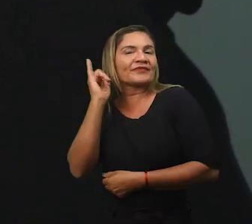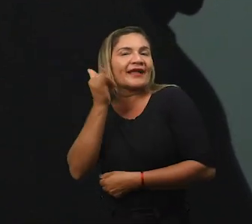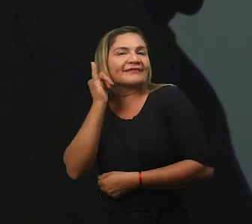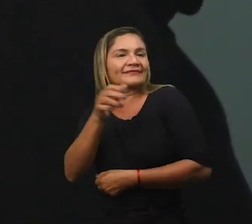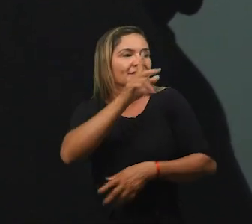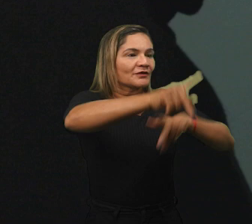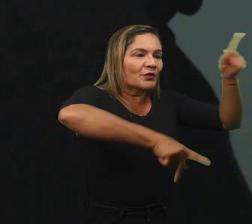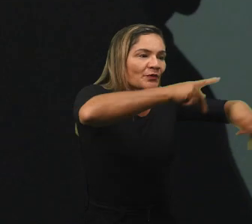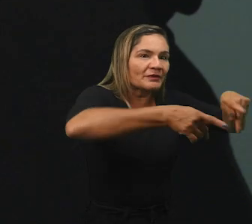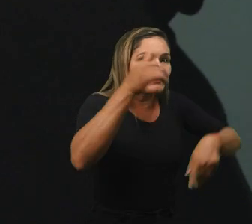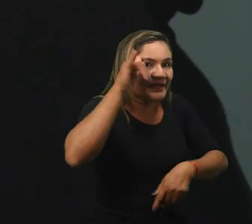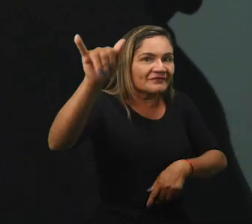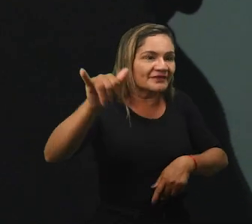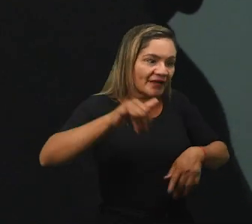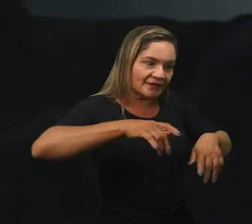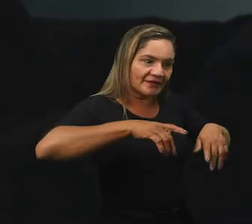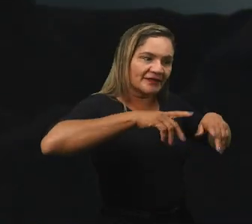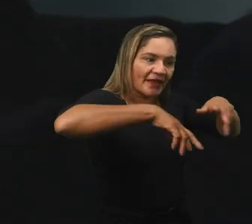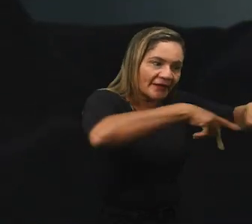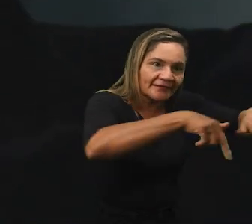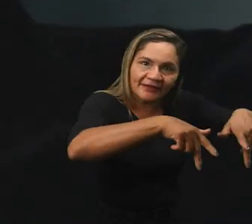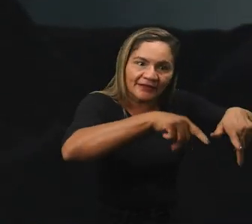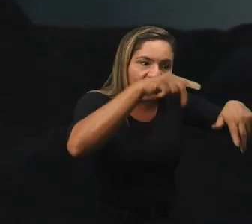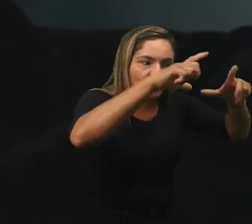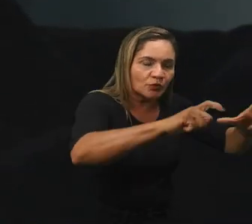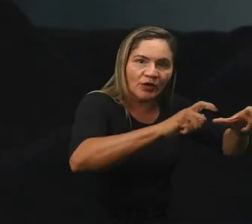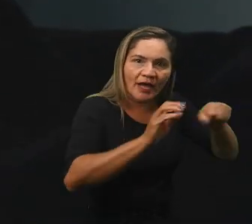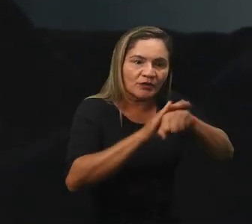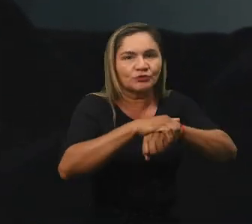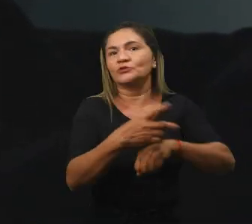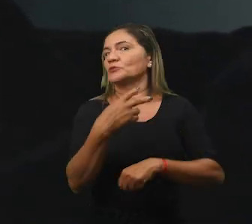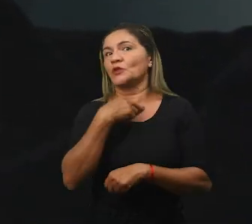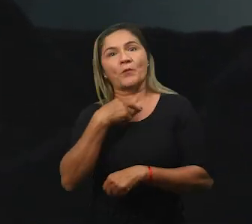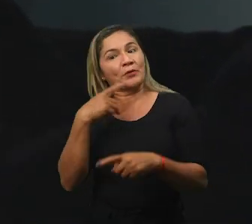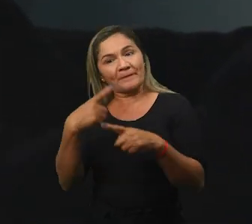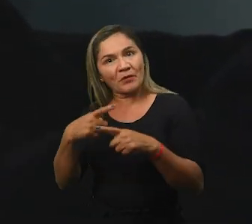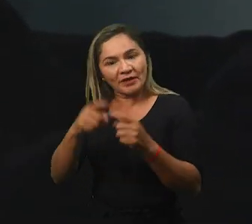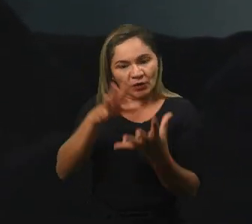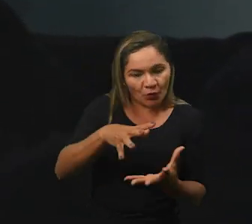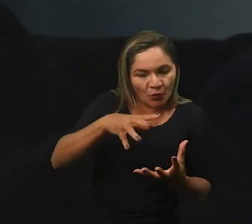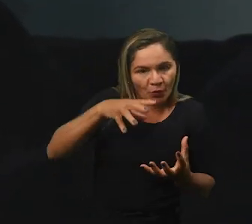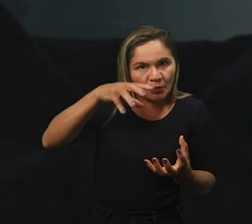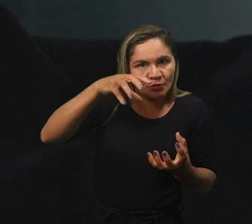alertava os habitantes a evitarem essas áreas em noites específicas.